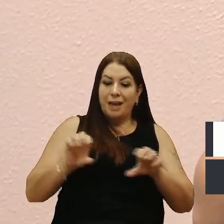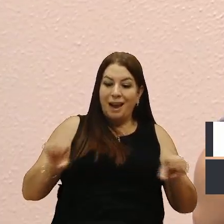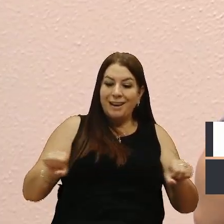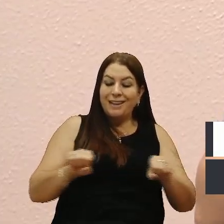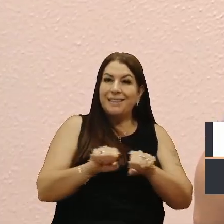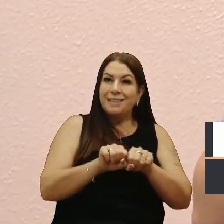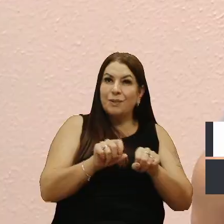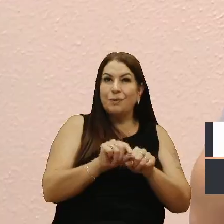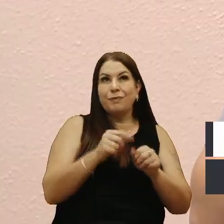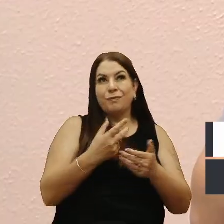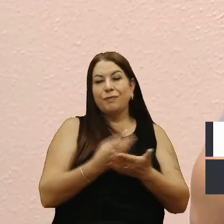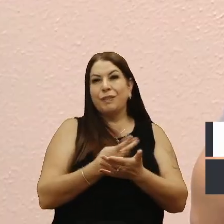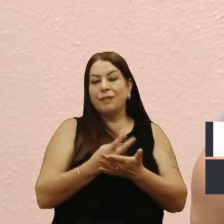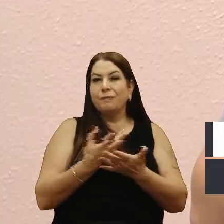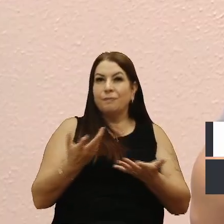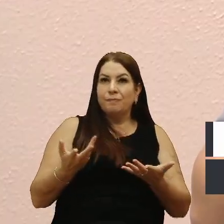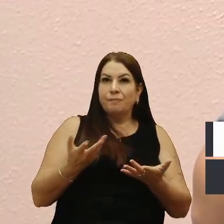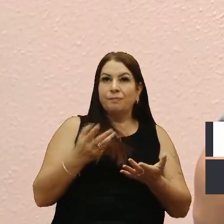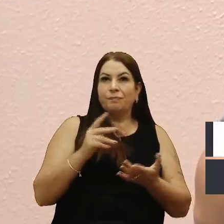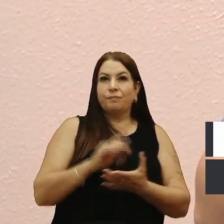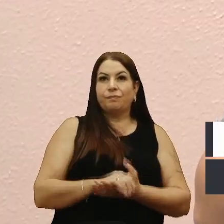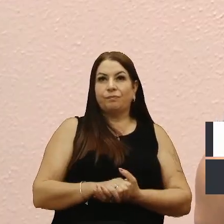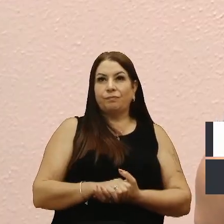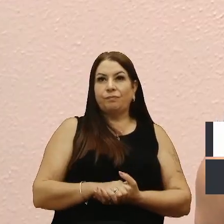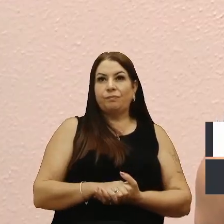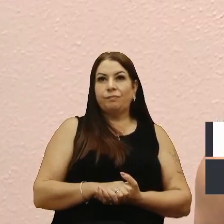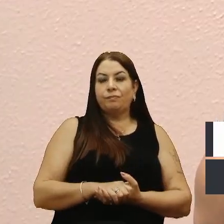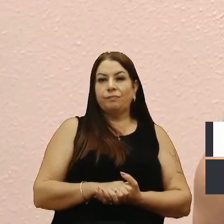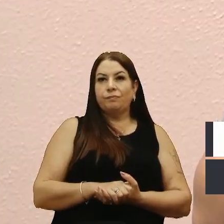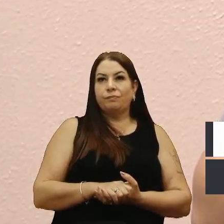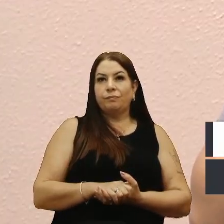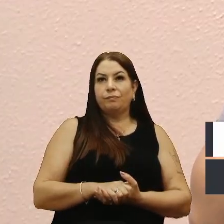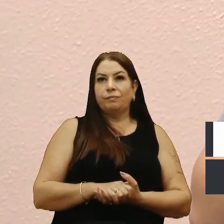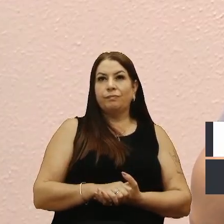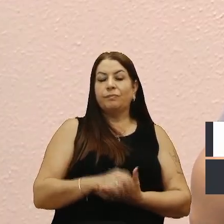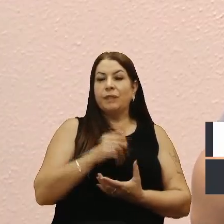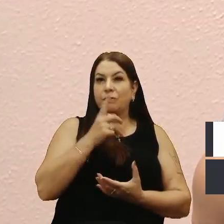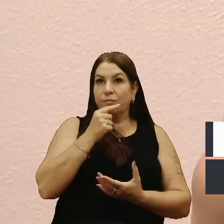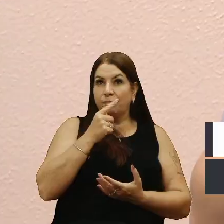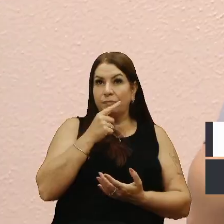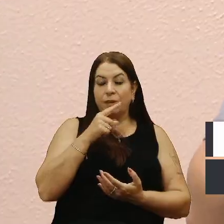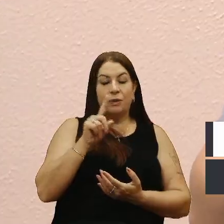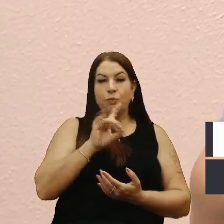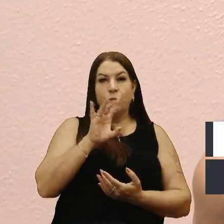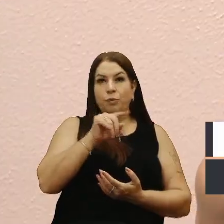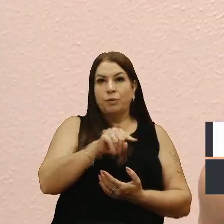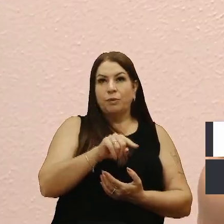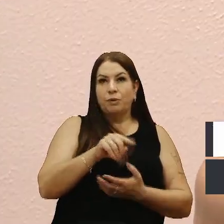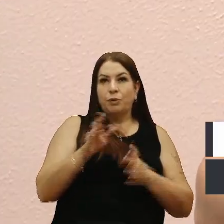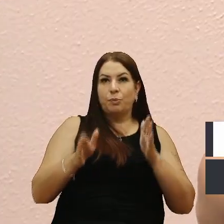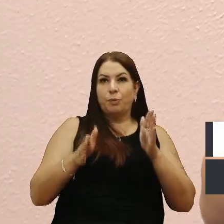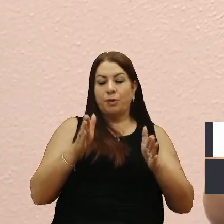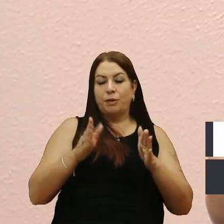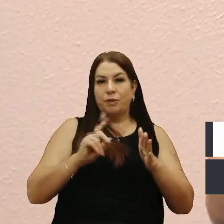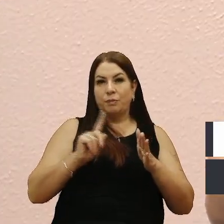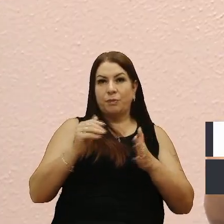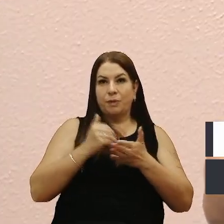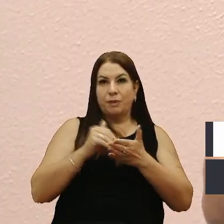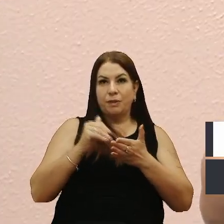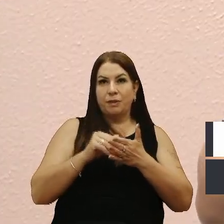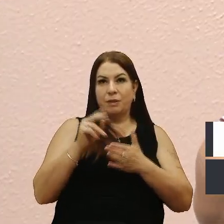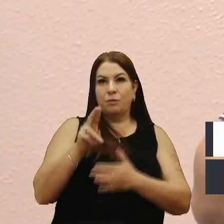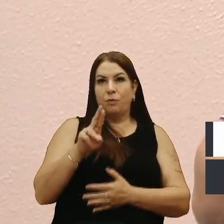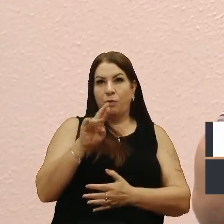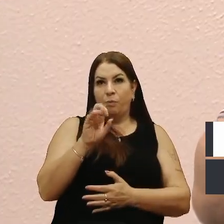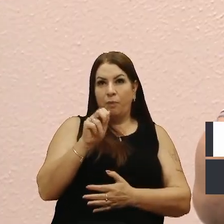são feitas de forma equivocada de água. Então, não só ali, no período que fomos secretário de